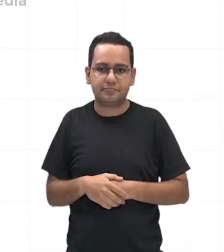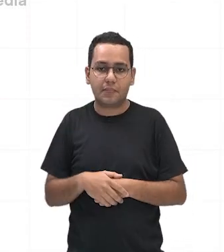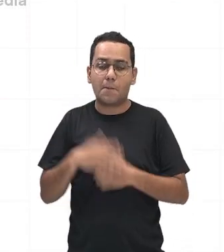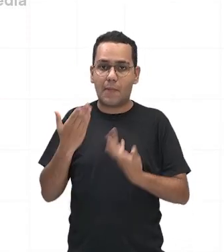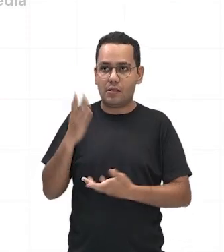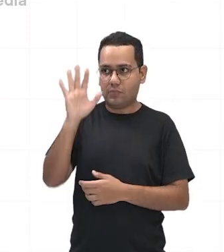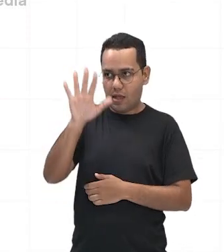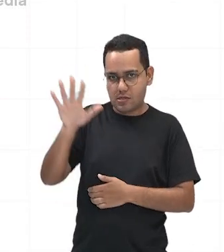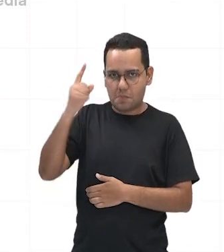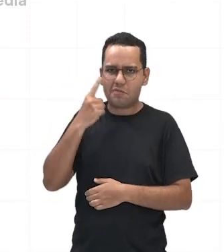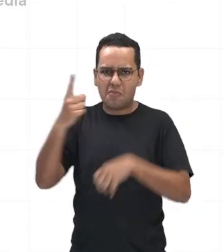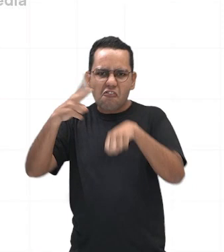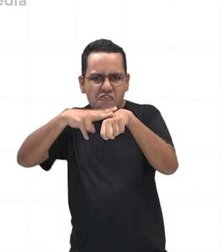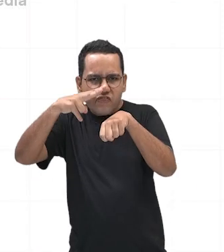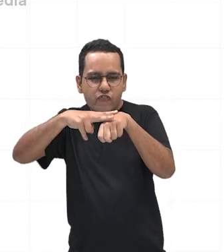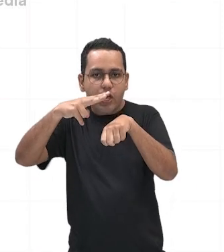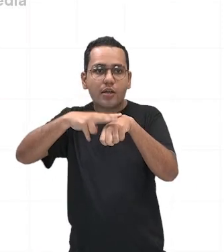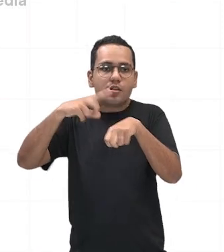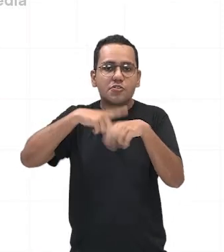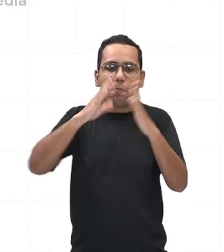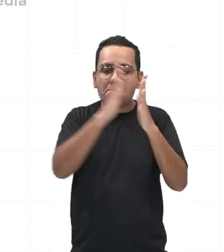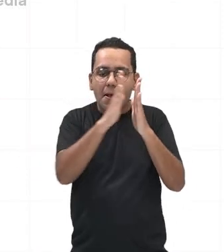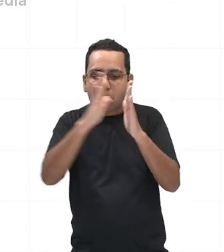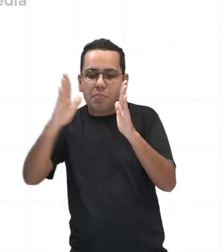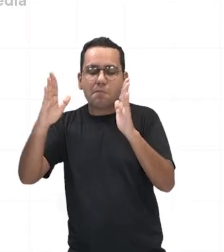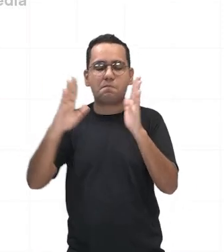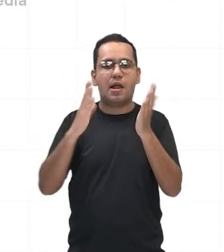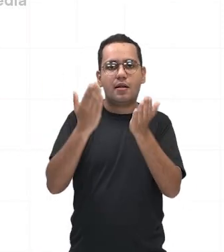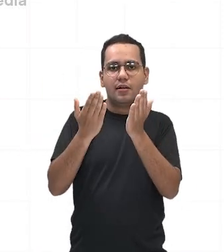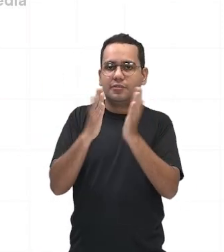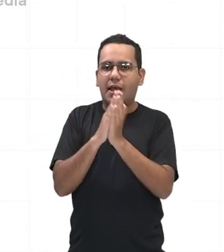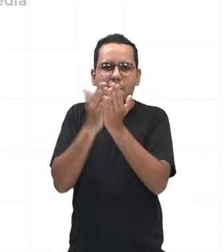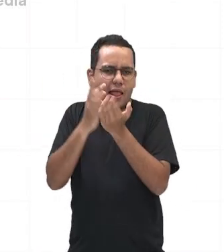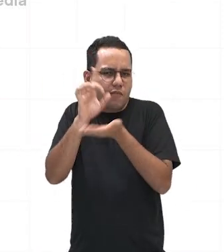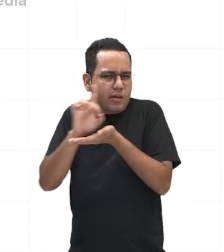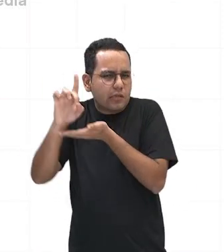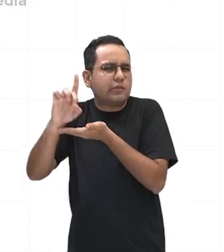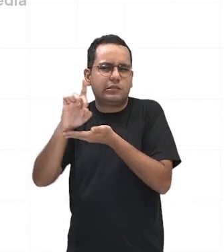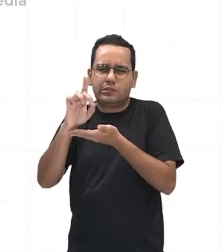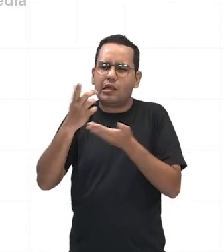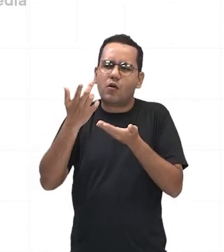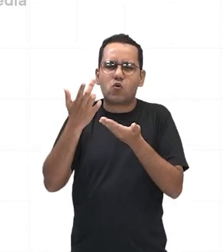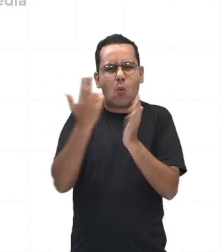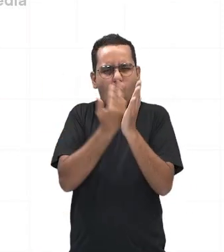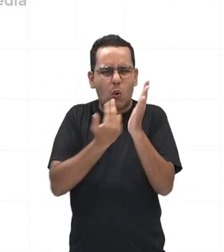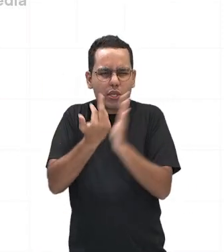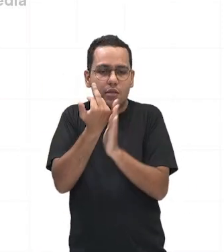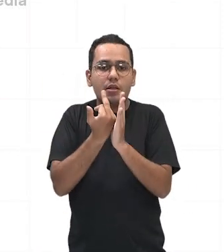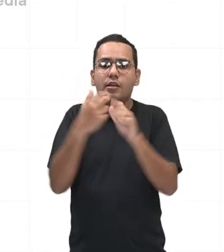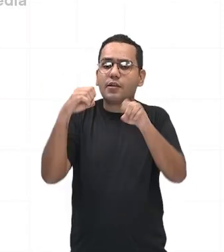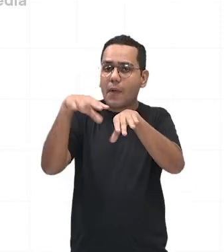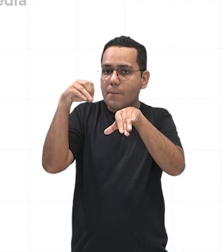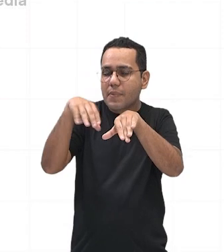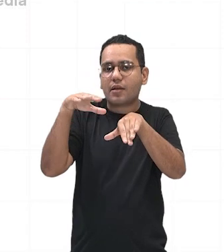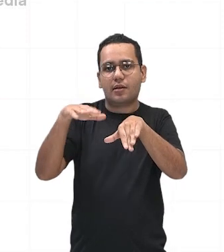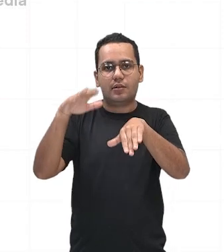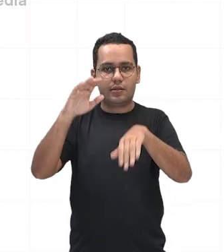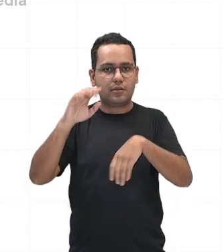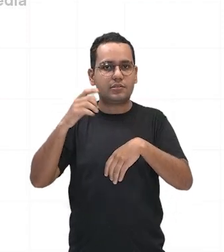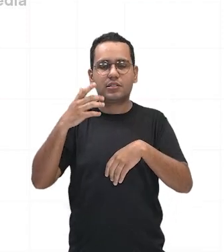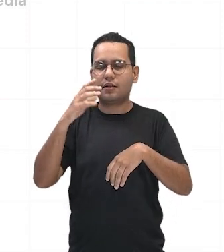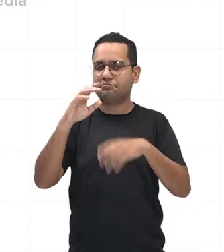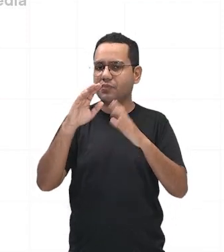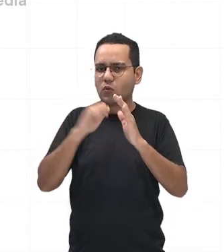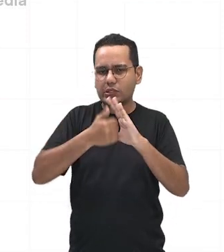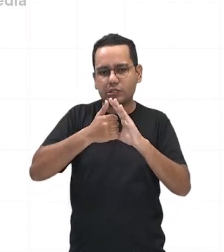bíblicas que serviam para catequizar os cristãos. A dualidade medieval estava presente, então, na arte